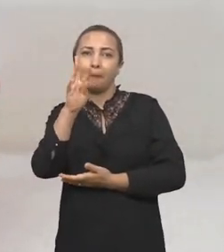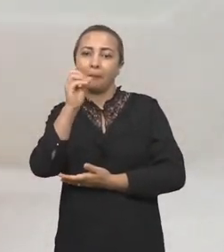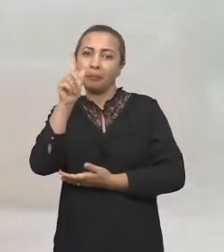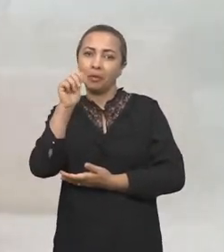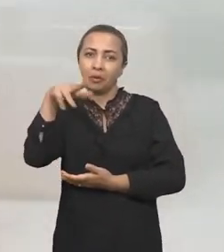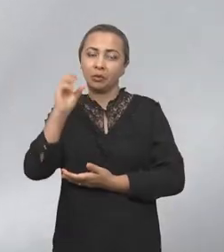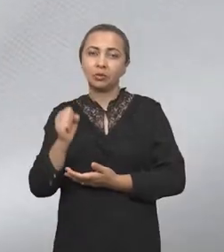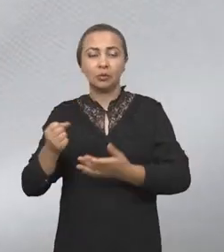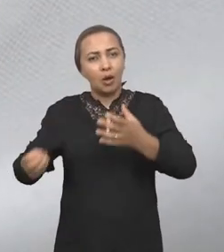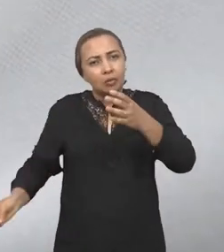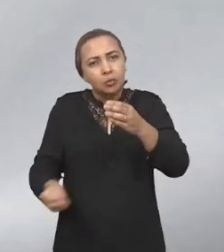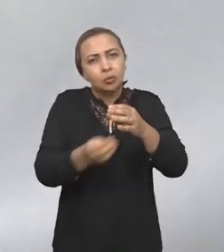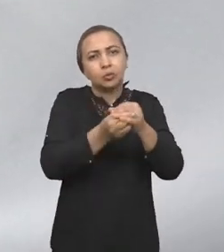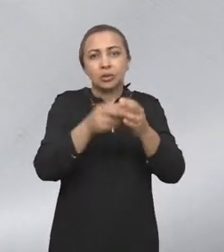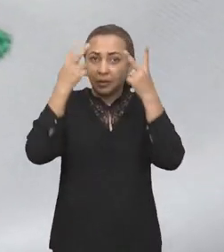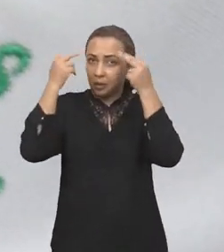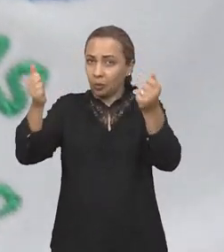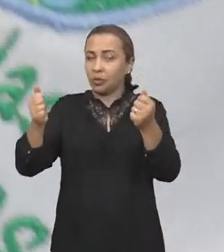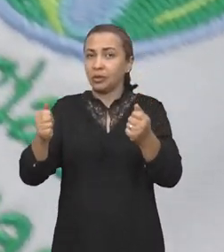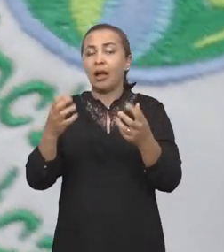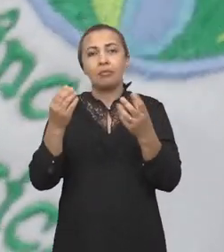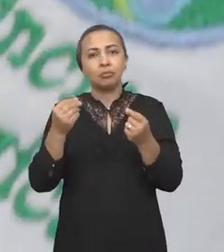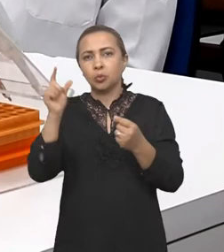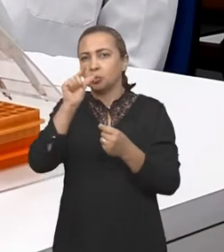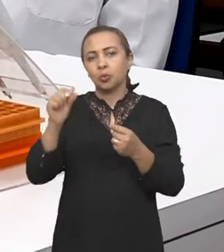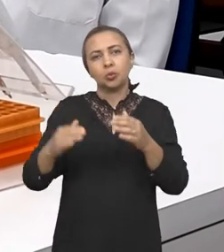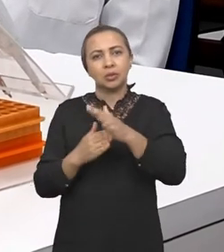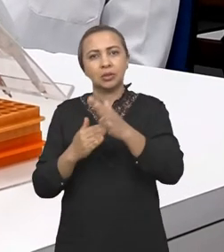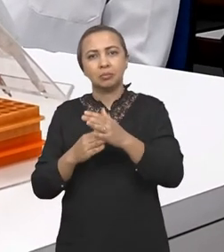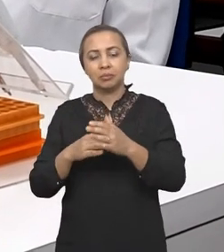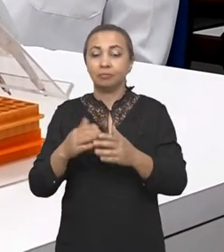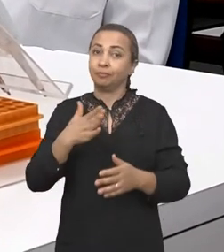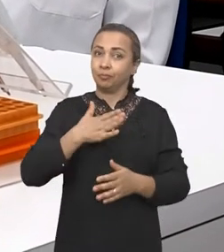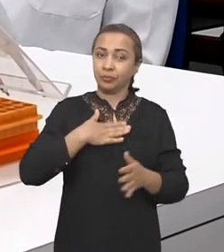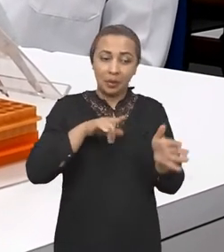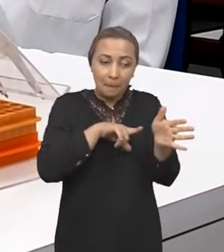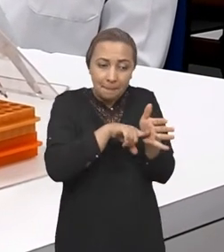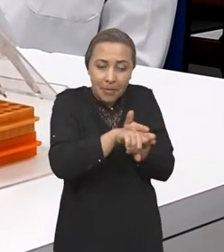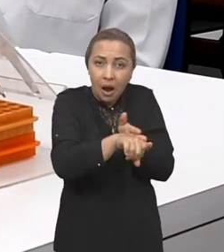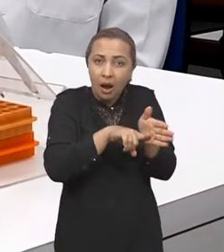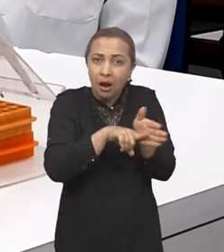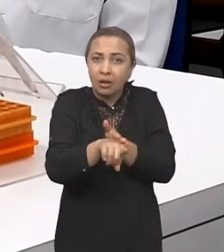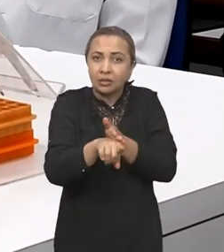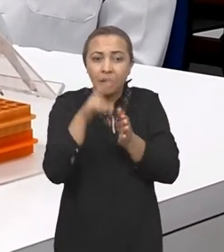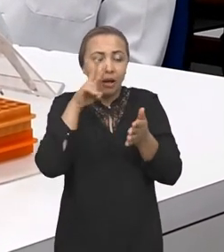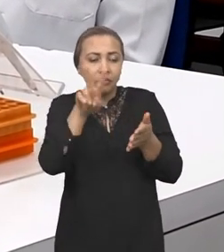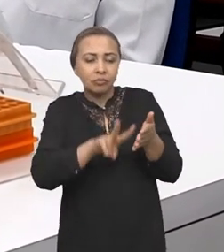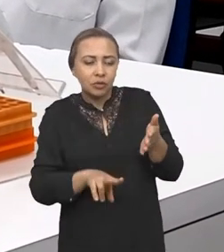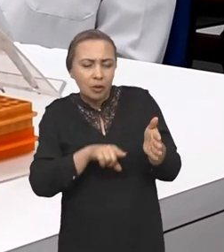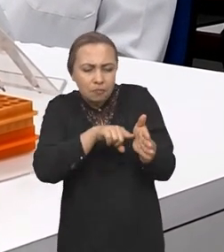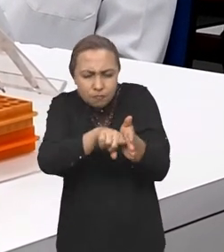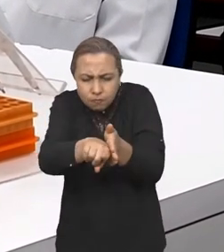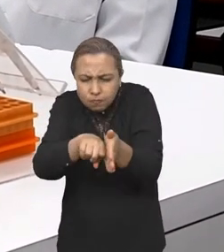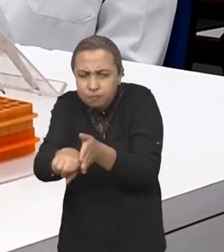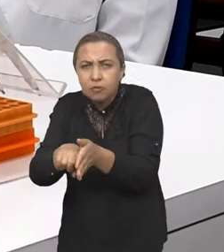foi introduzido na natureza faz muito pouco tempo. A minha pesquisa, ela visa investigar quais